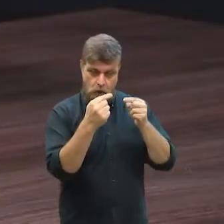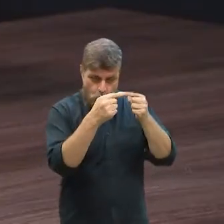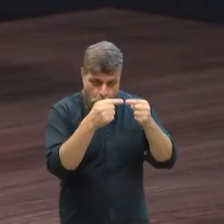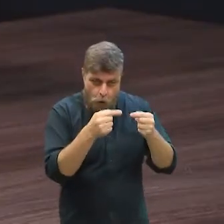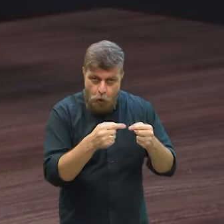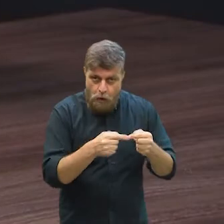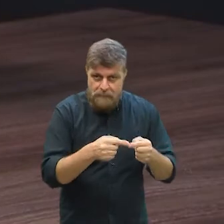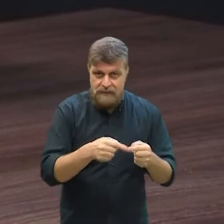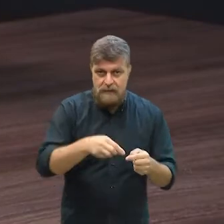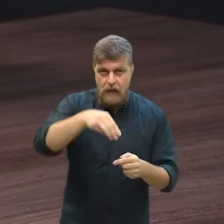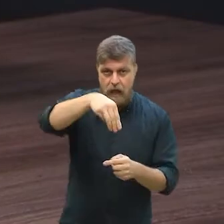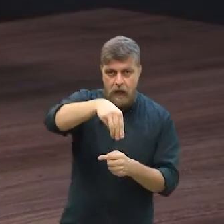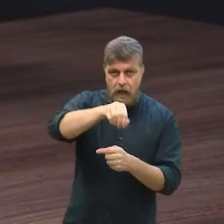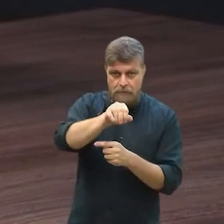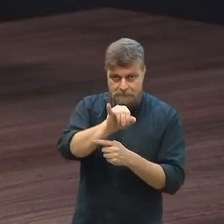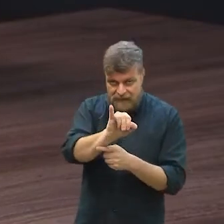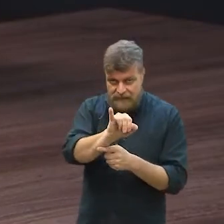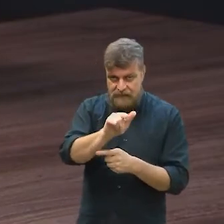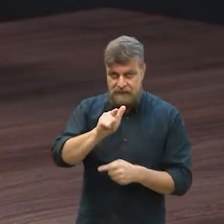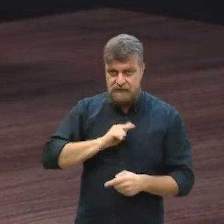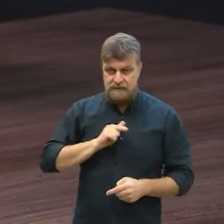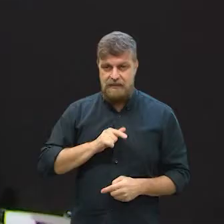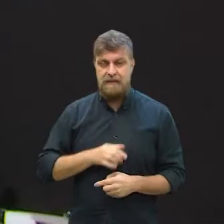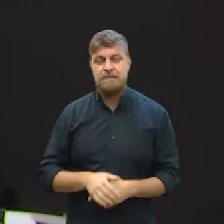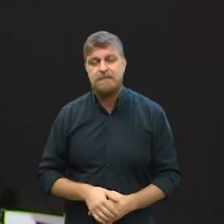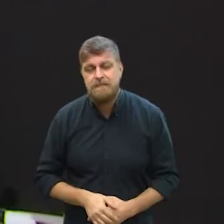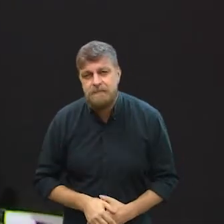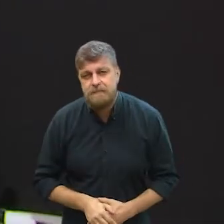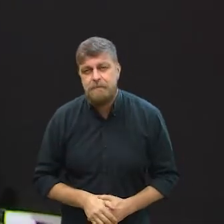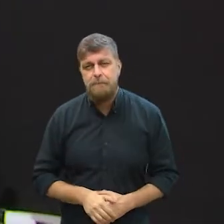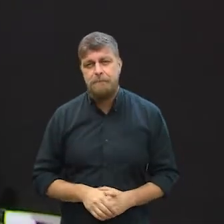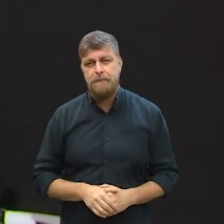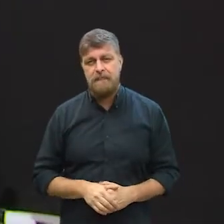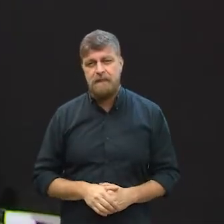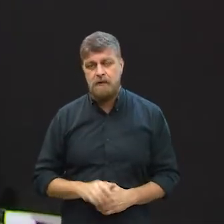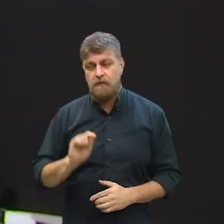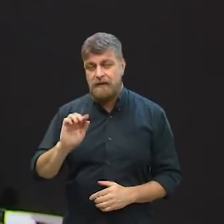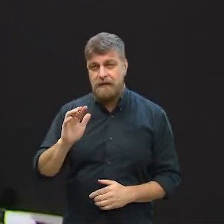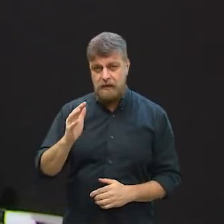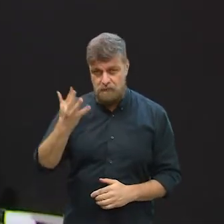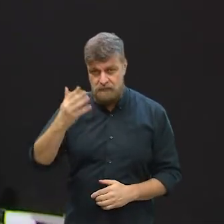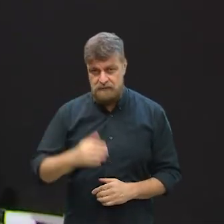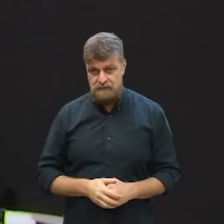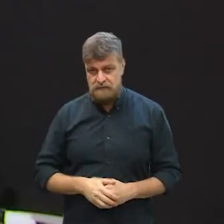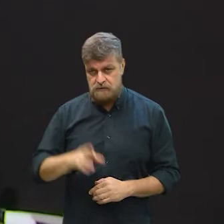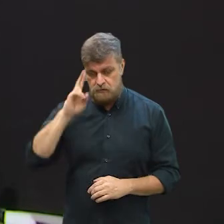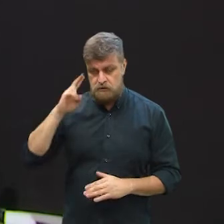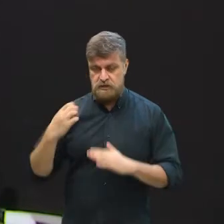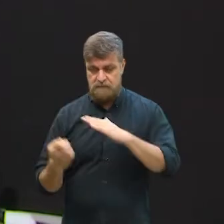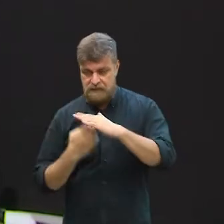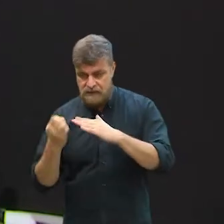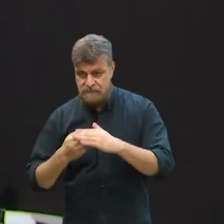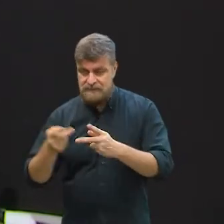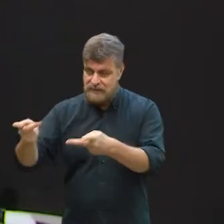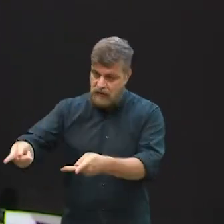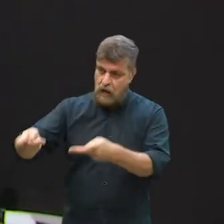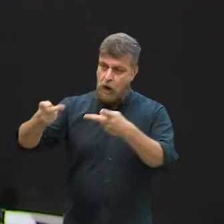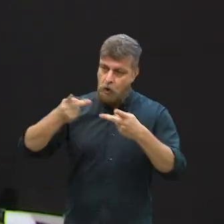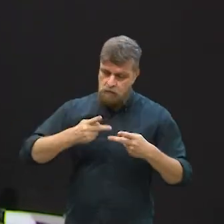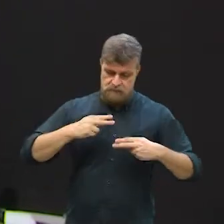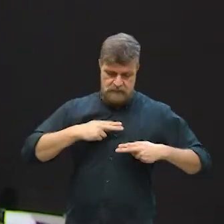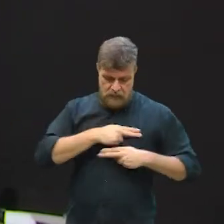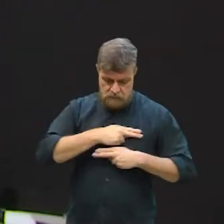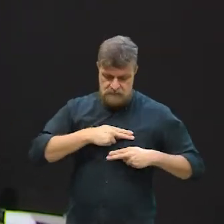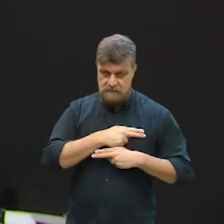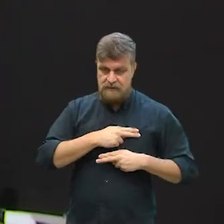que são permitidas que sejam abertas como o MEI, que é o microempreendedor individual. Então, o empreendedor também está convidado a nos procurar